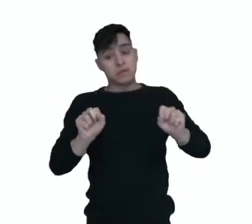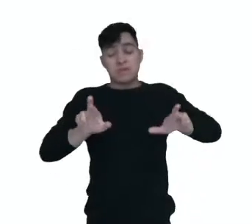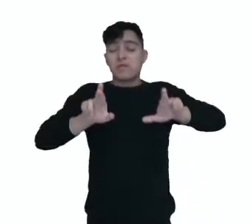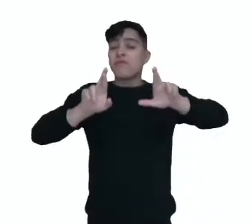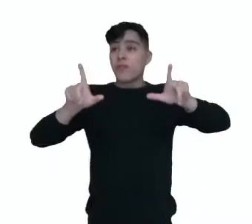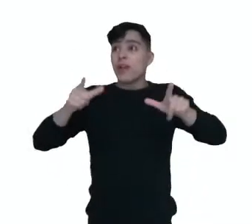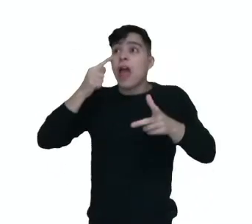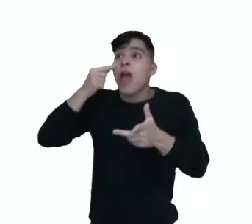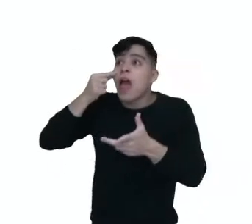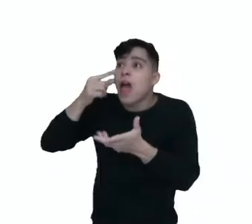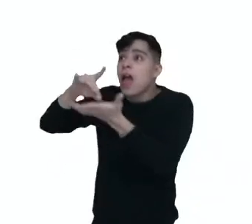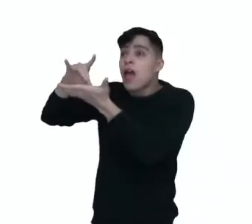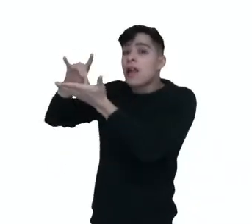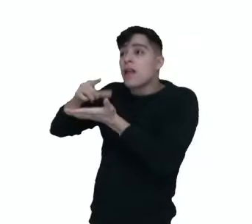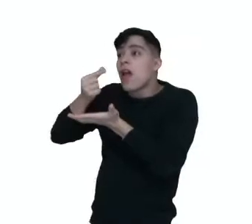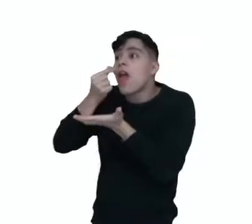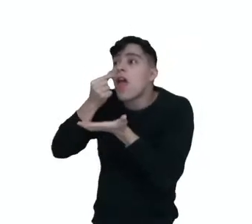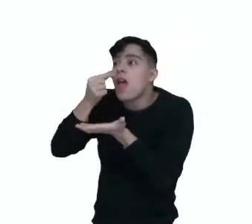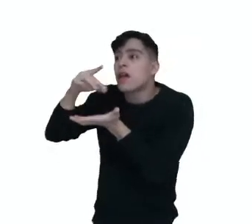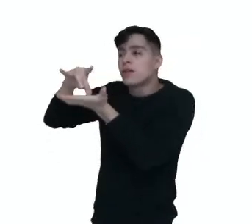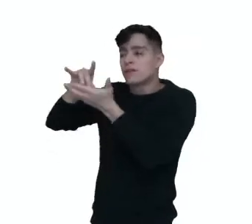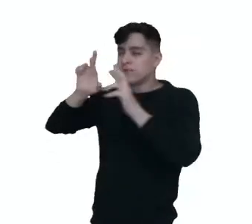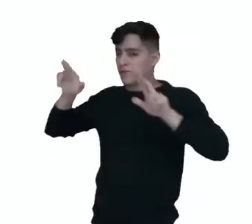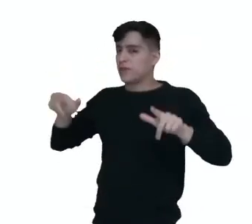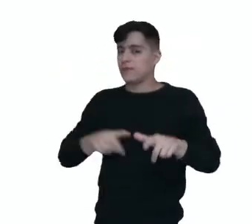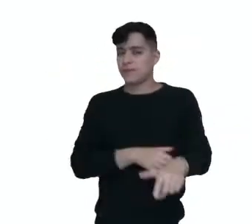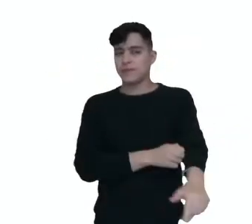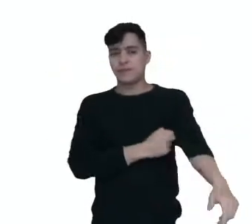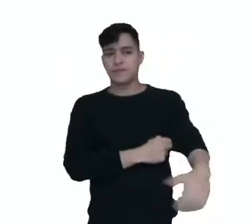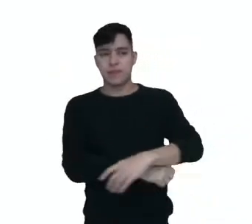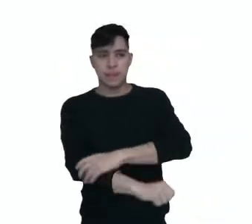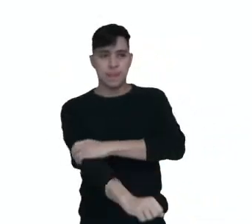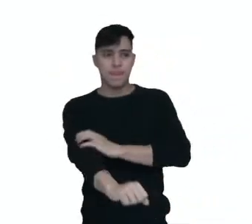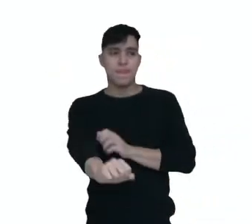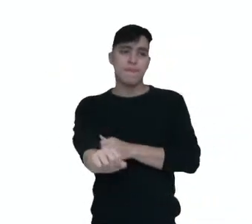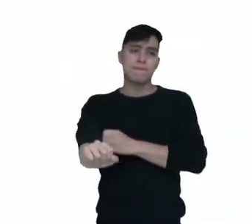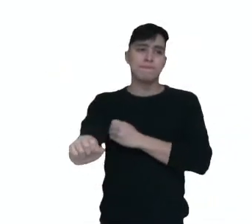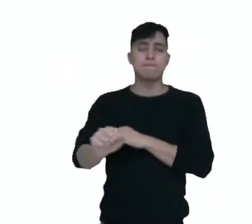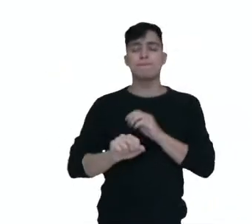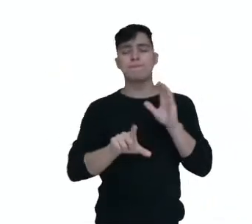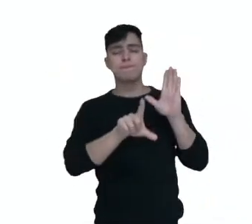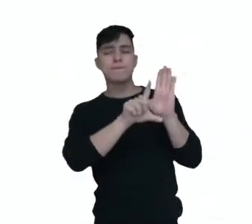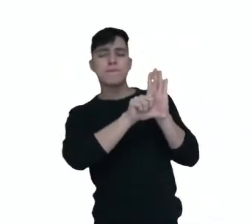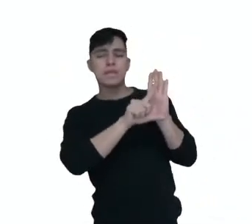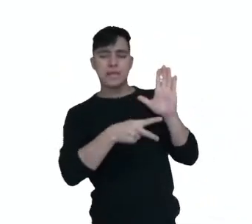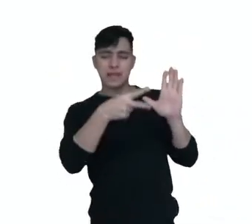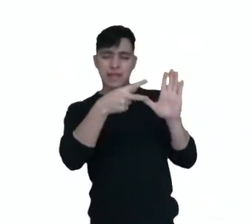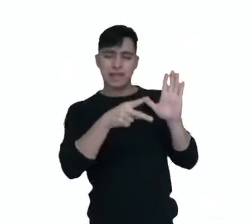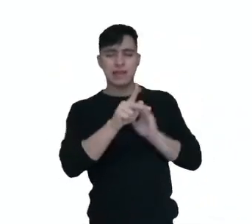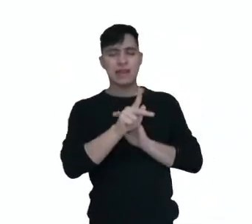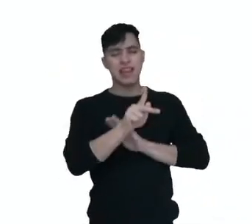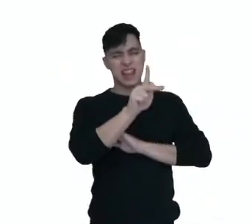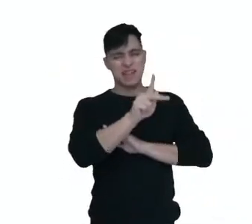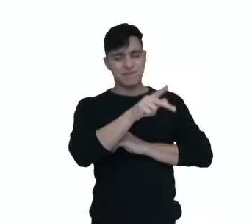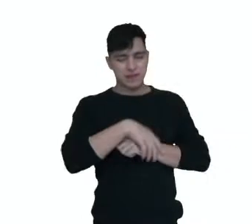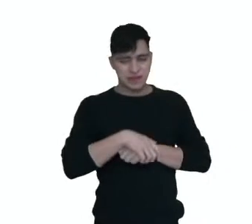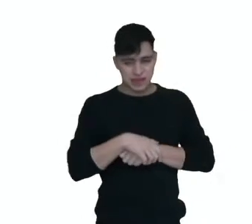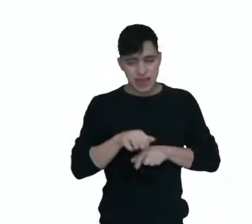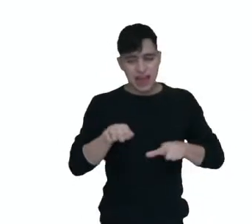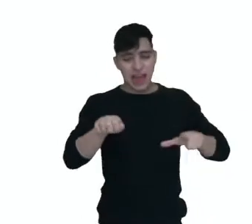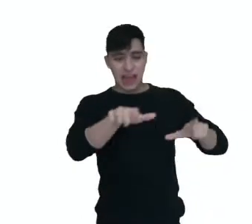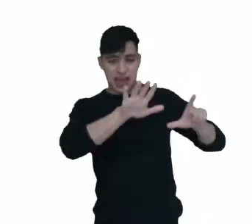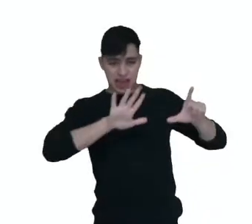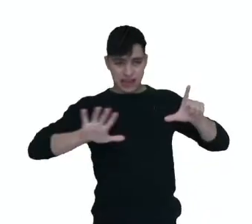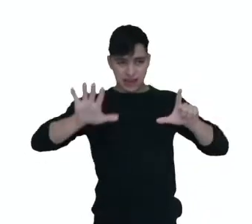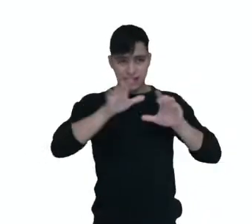sobre agora a segunda lei de Kepler, que é conhecida como lei das áreas, certo? Mesmo que Tycho Brahe se